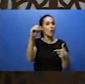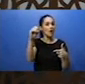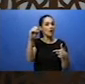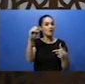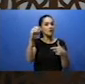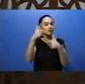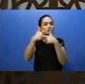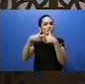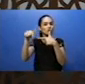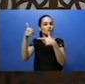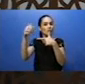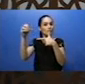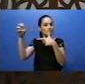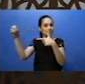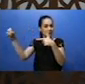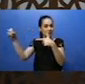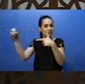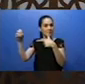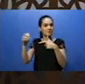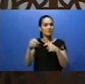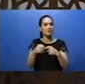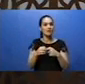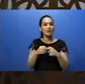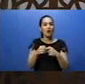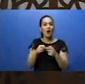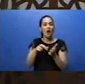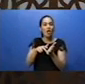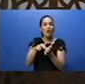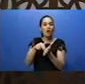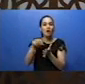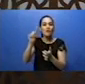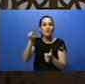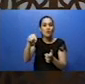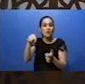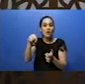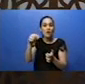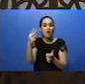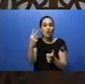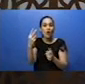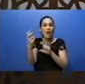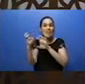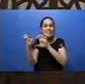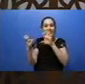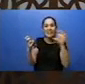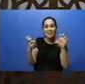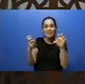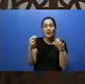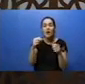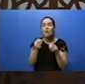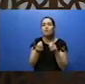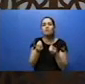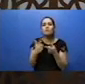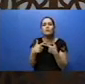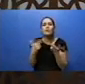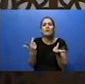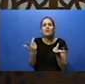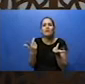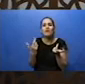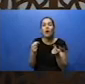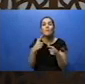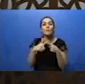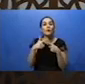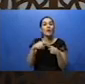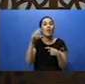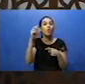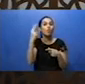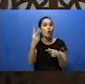Eu vou andar com a vírgula 2 números para a esquerda. Por que eu vou andar 2 números? Porque são 2